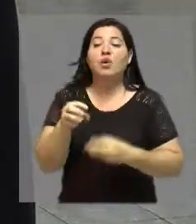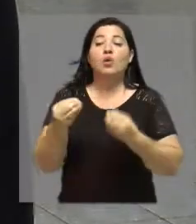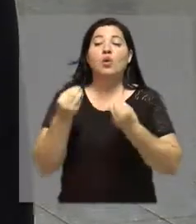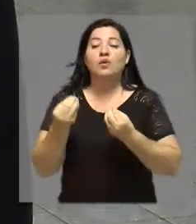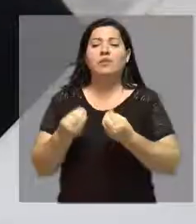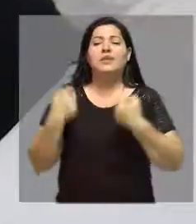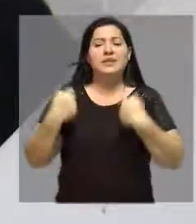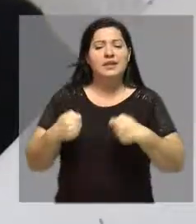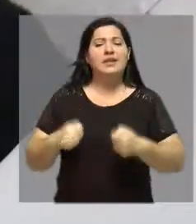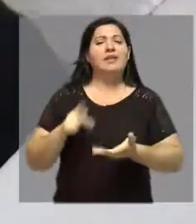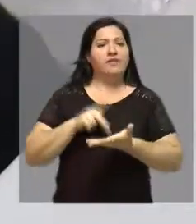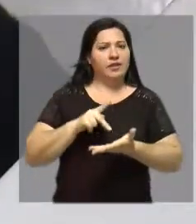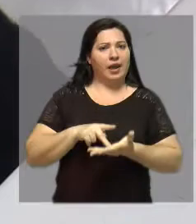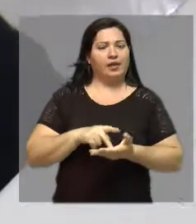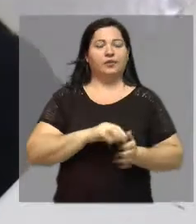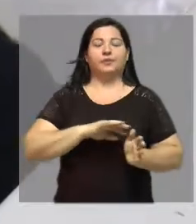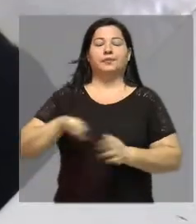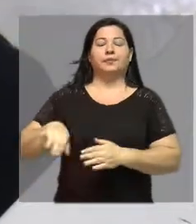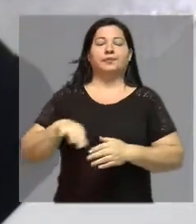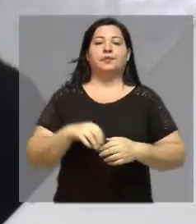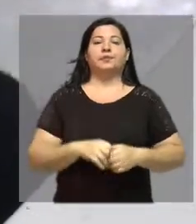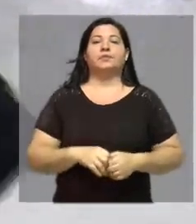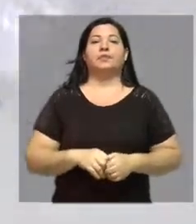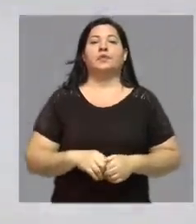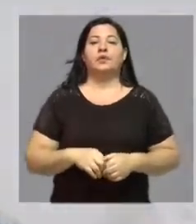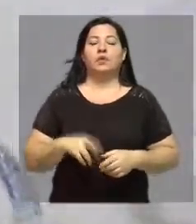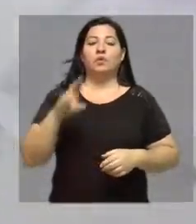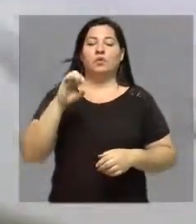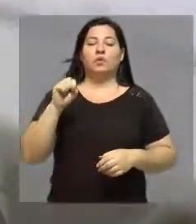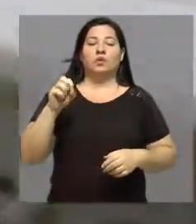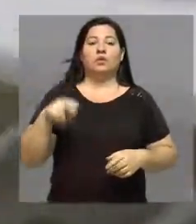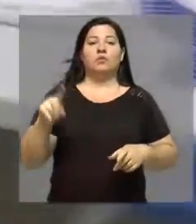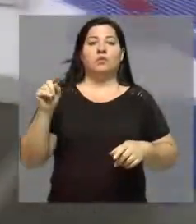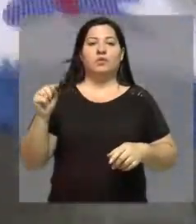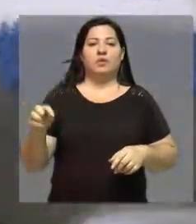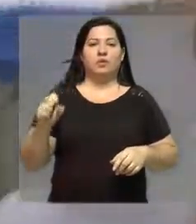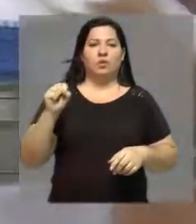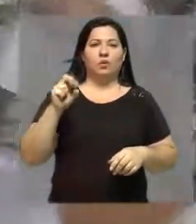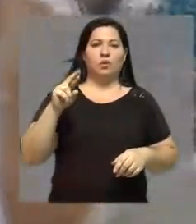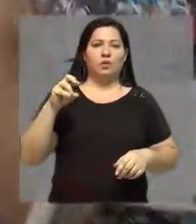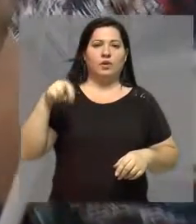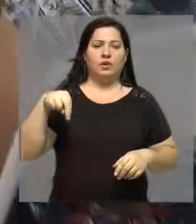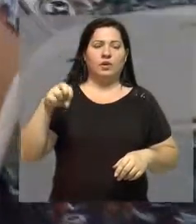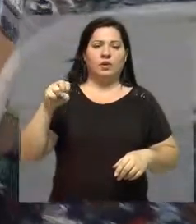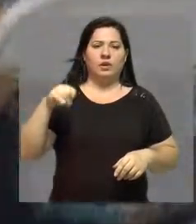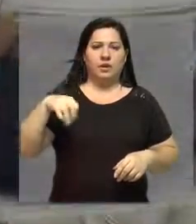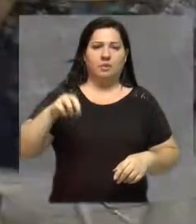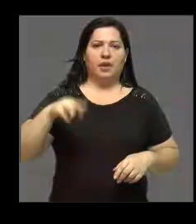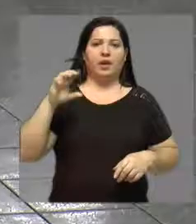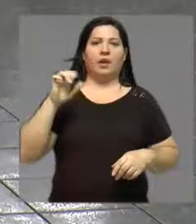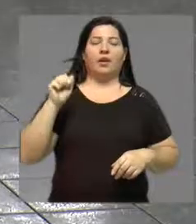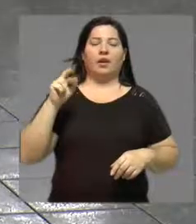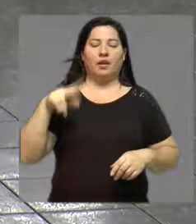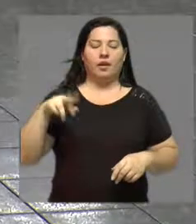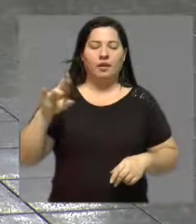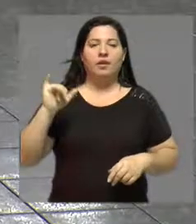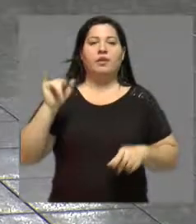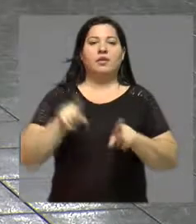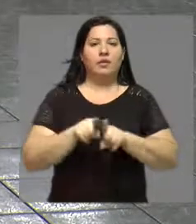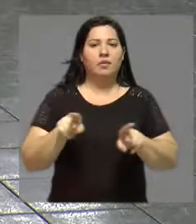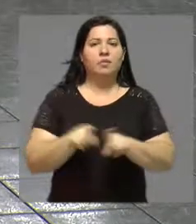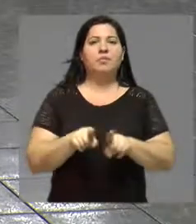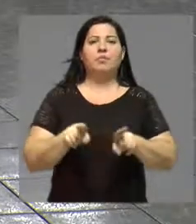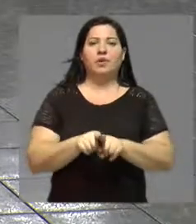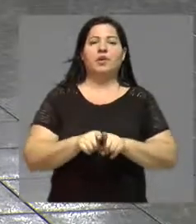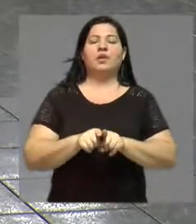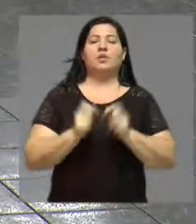a necessidade. Lourdes e Rosemary também são voluntárias dos vicentinos e explicaram as atividades da entidade. Aqui é um